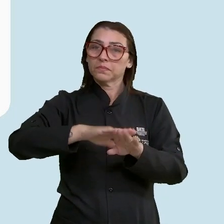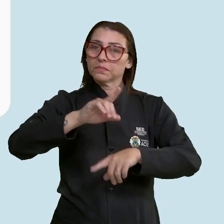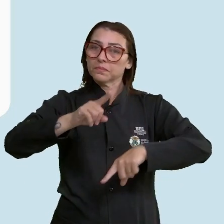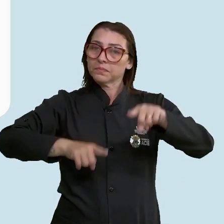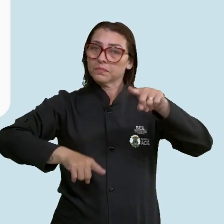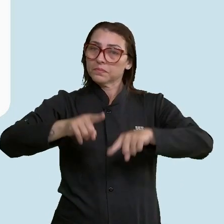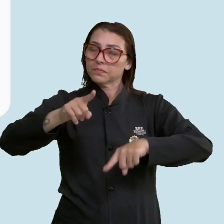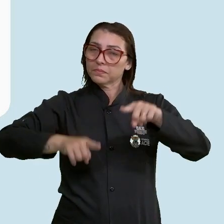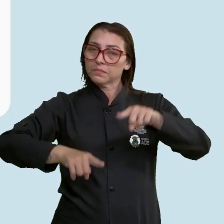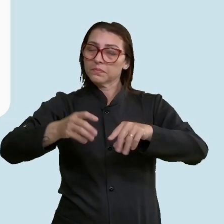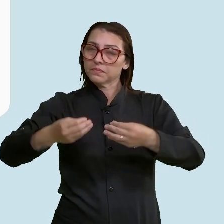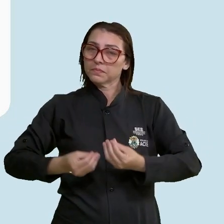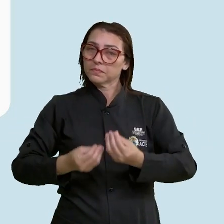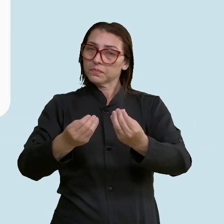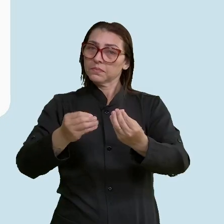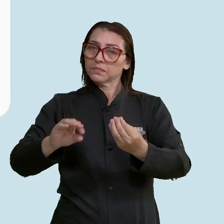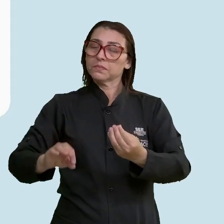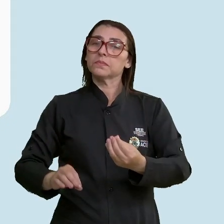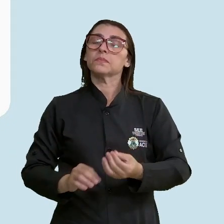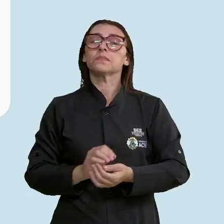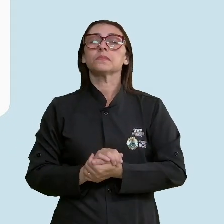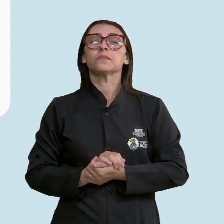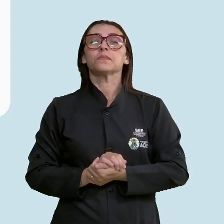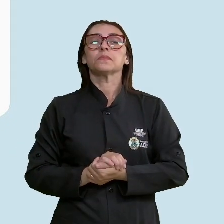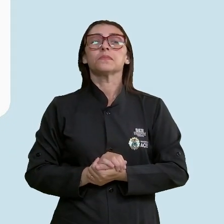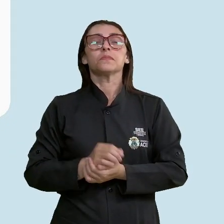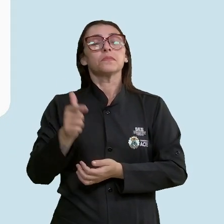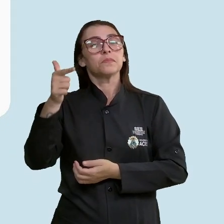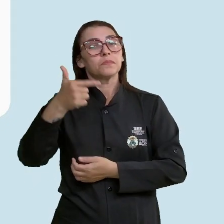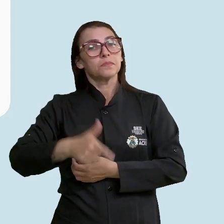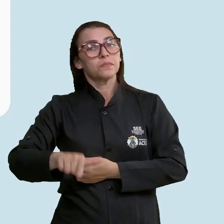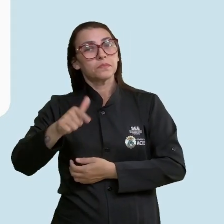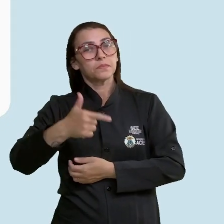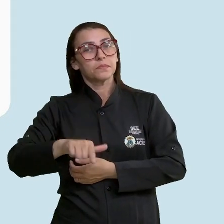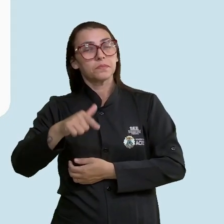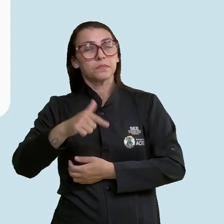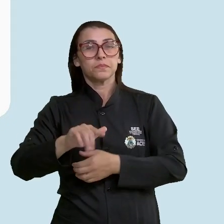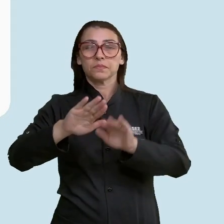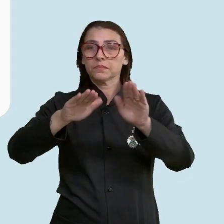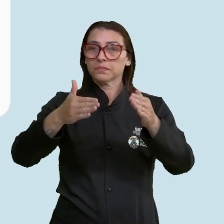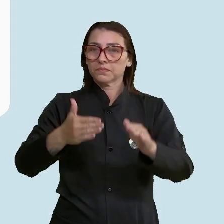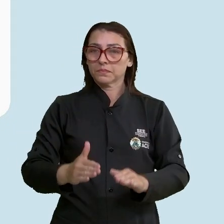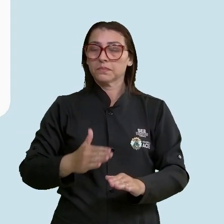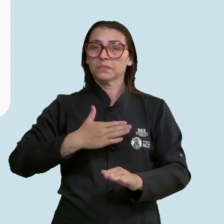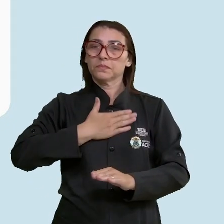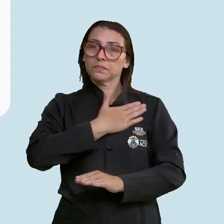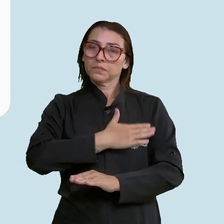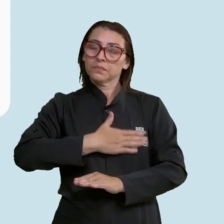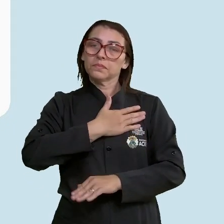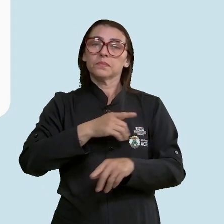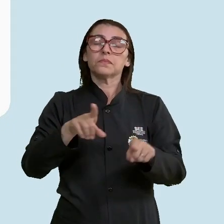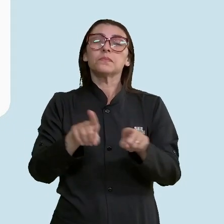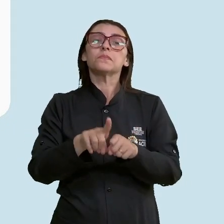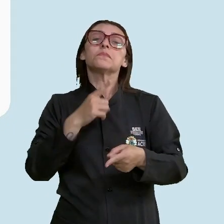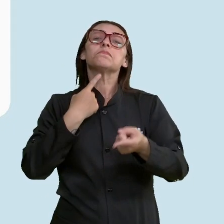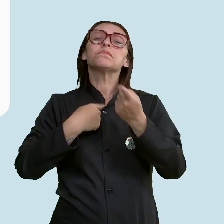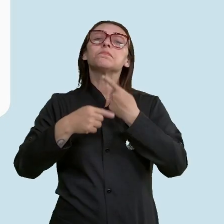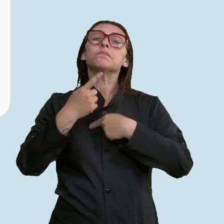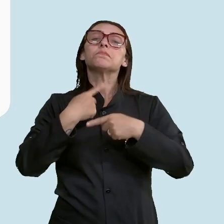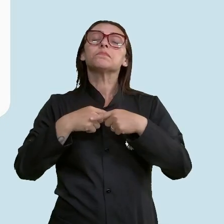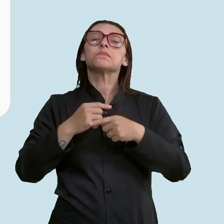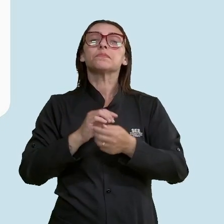produtos, oferecendo opções limitadas e repetitivas, moldando os gostos e os desejos do